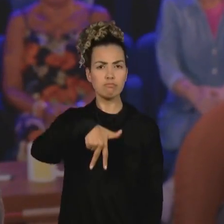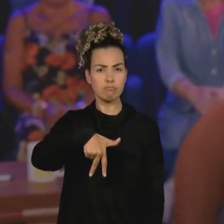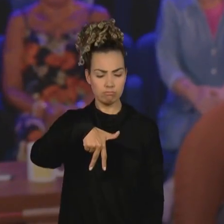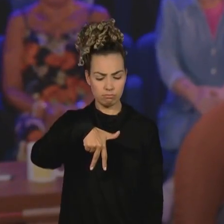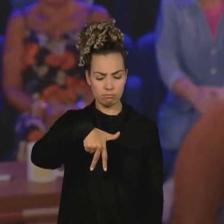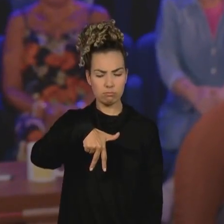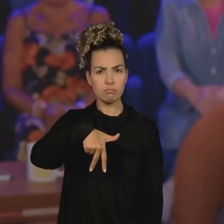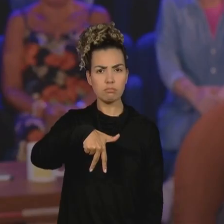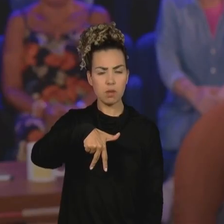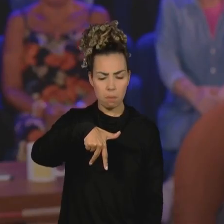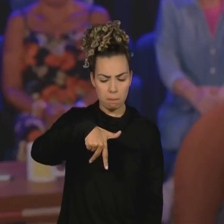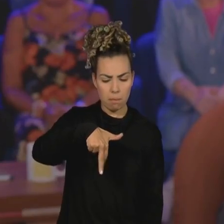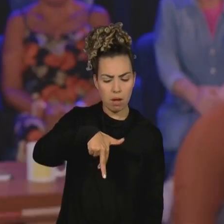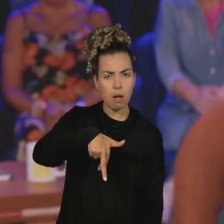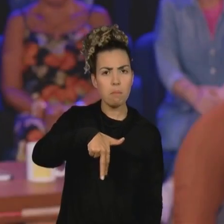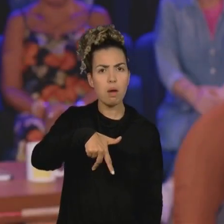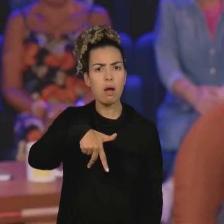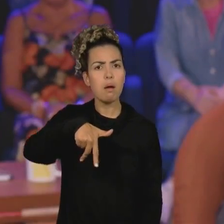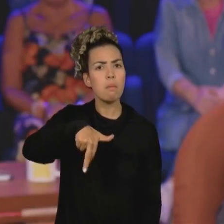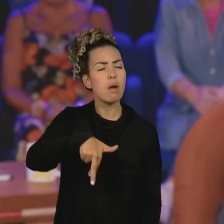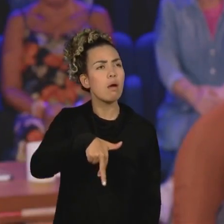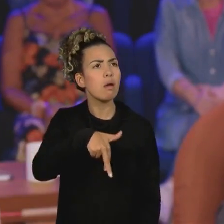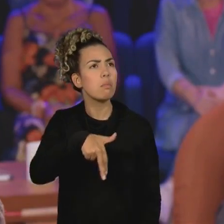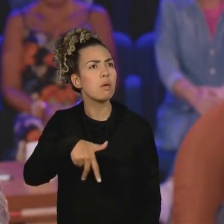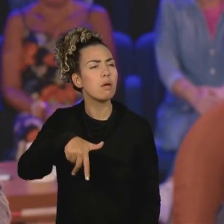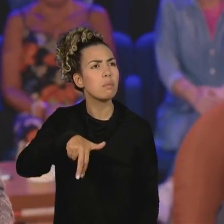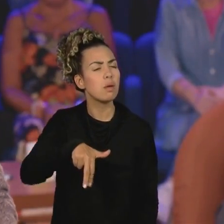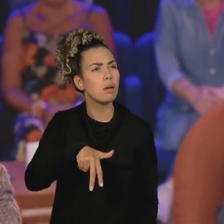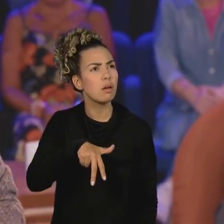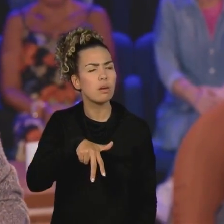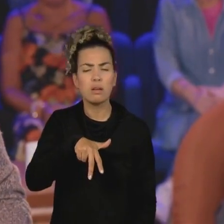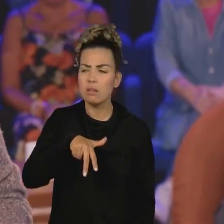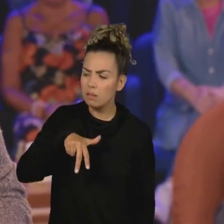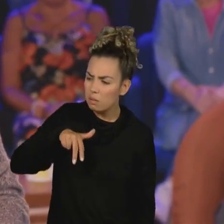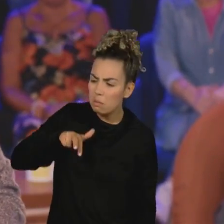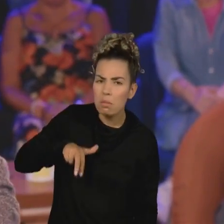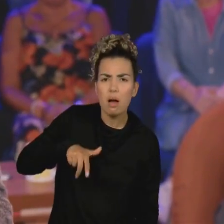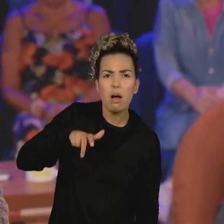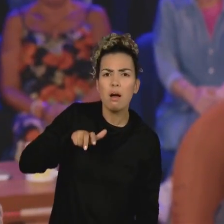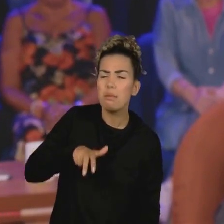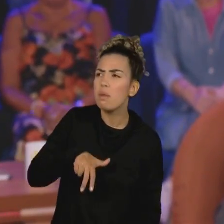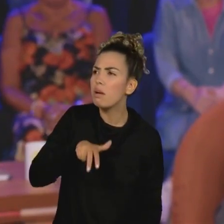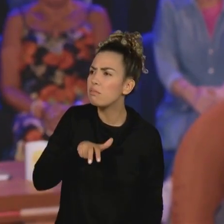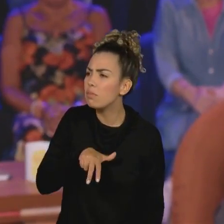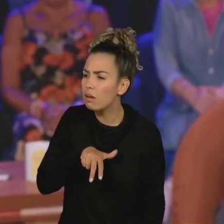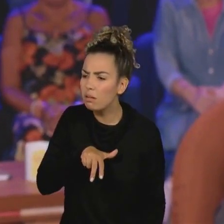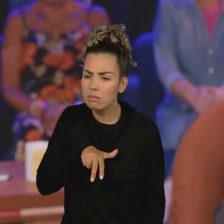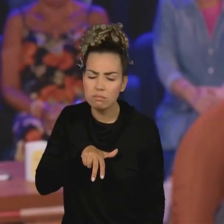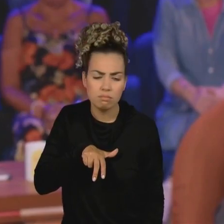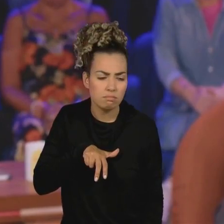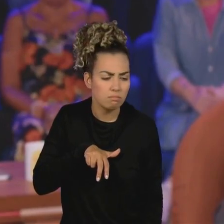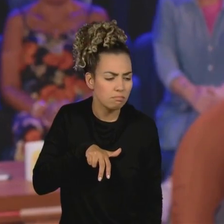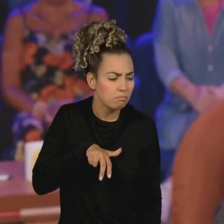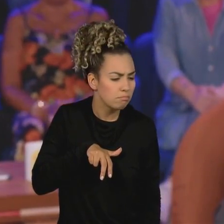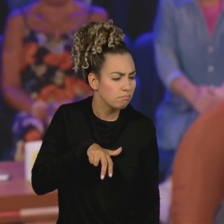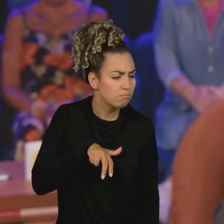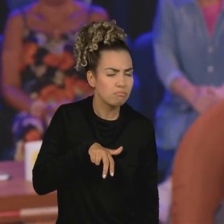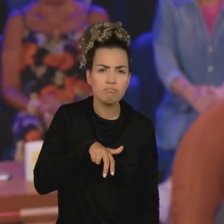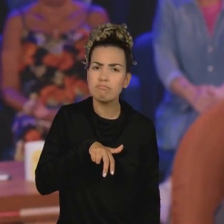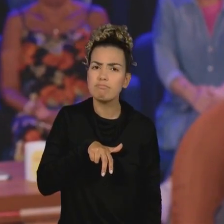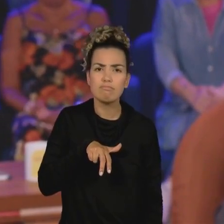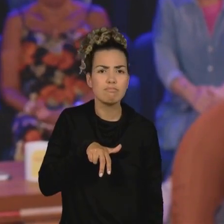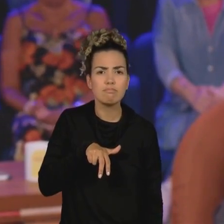tuas pegadas, o caminho e nada mais. Caminhante, não há caminho, se faz o caminho